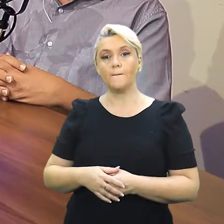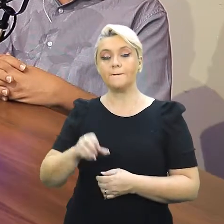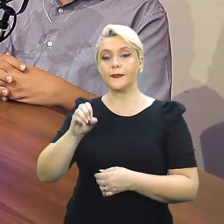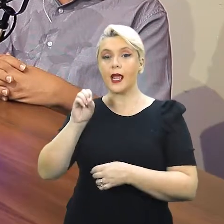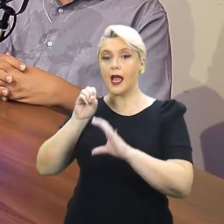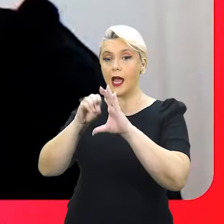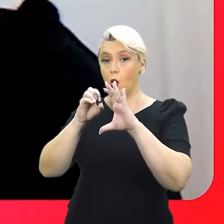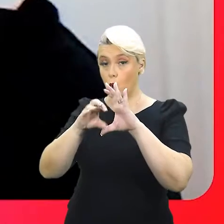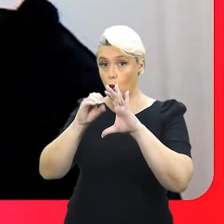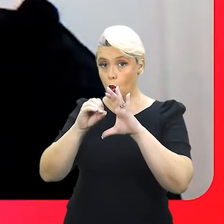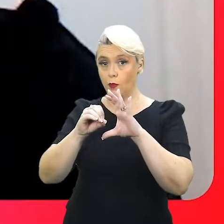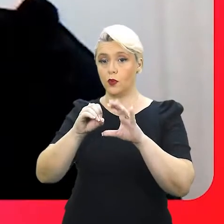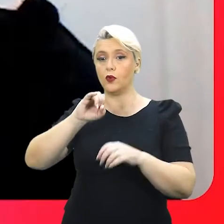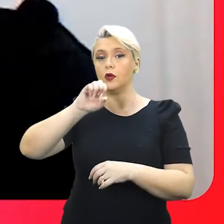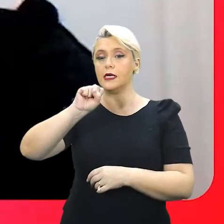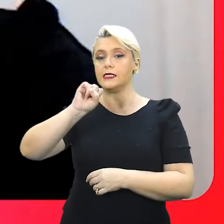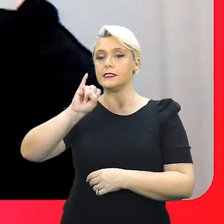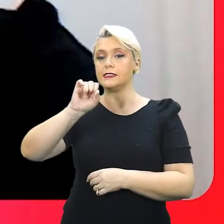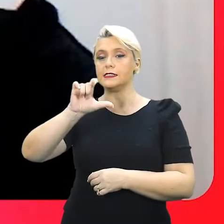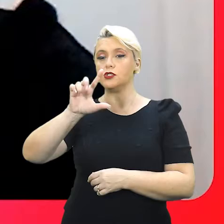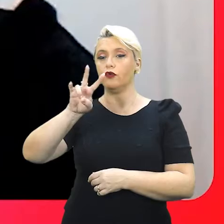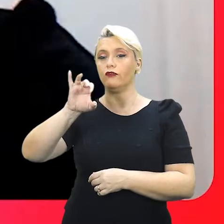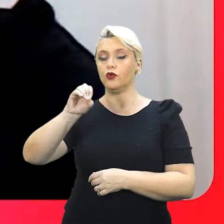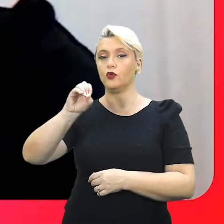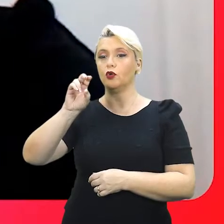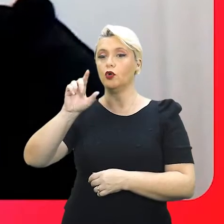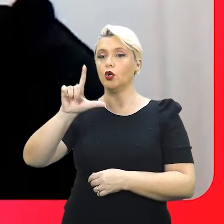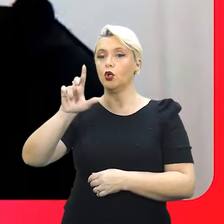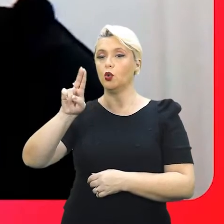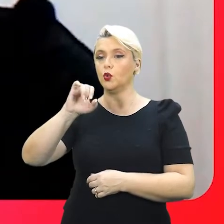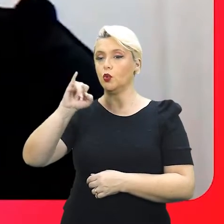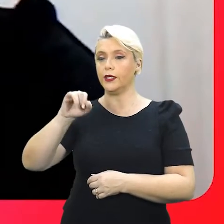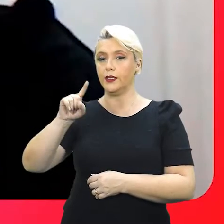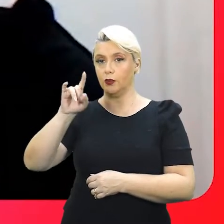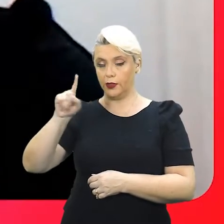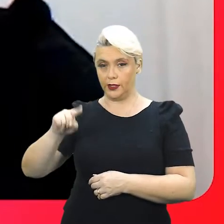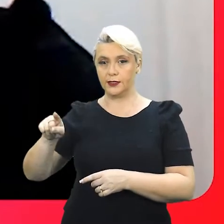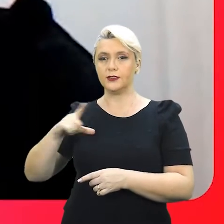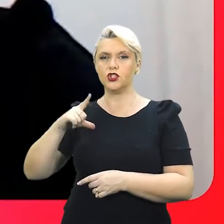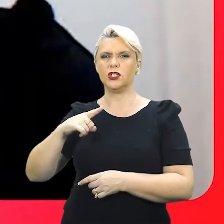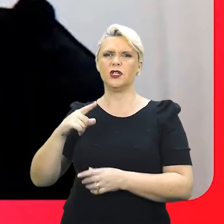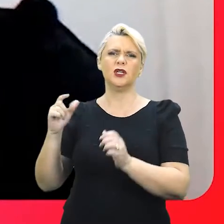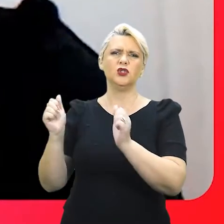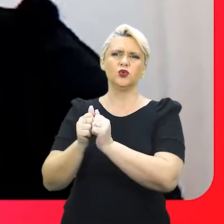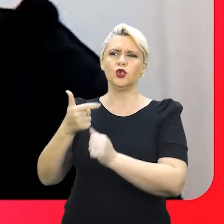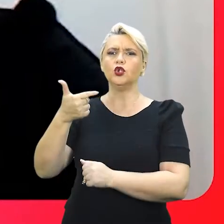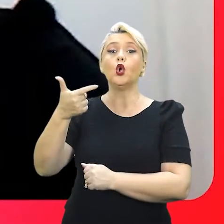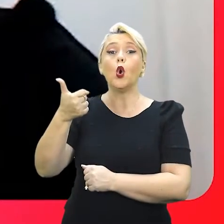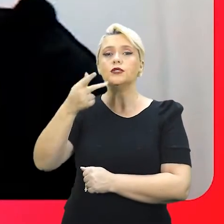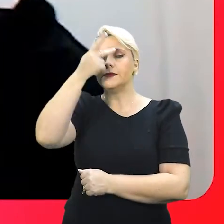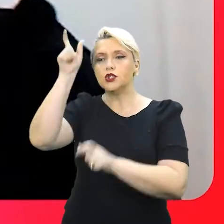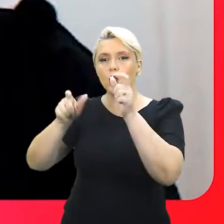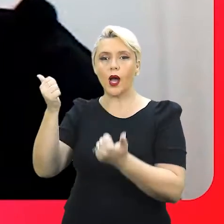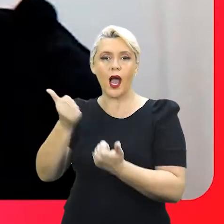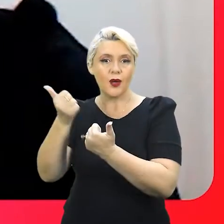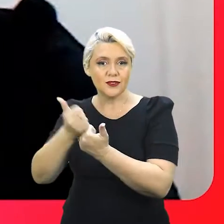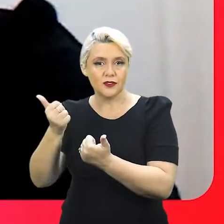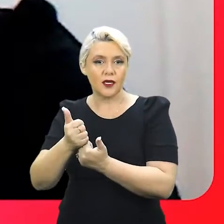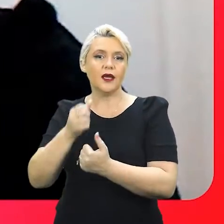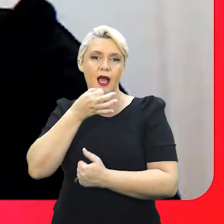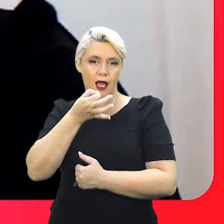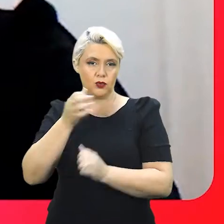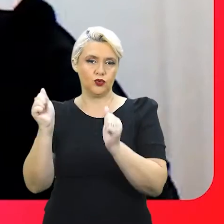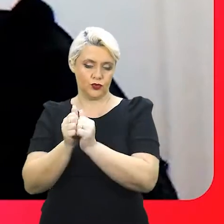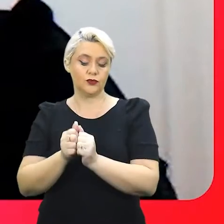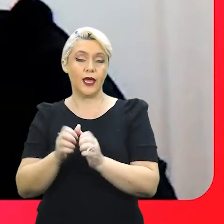Silvio Luiz e o Ovidio Nascimento, que dividiam o microfone, eles tinham 12 auxiliares, eu era um deles, de rádio escuta.